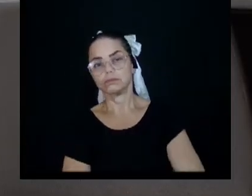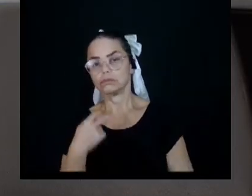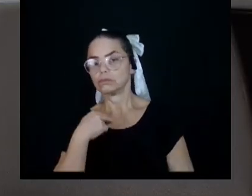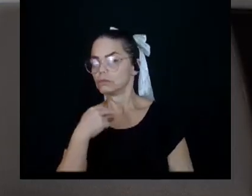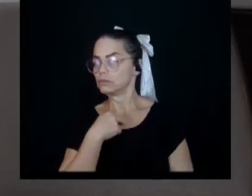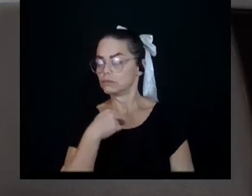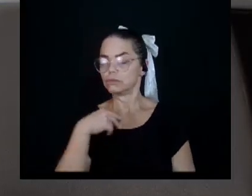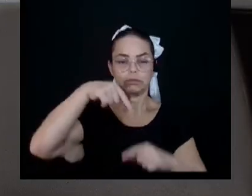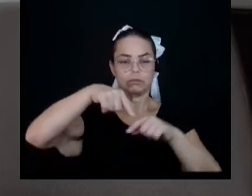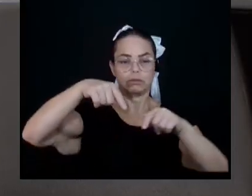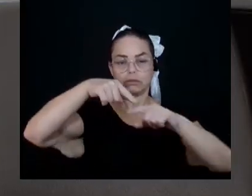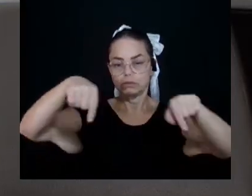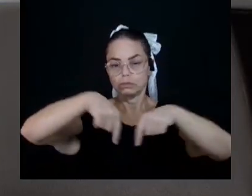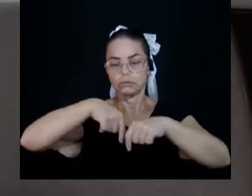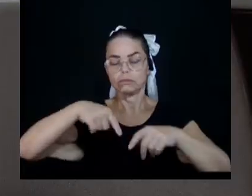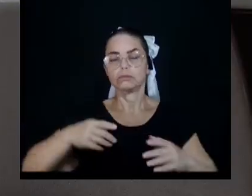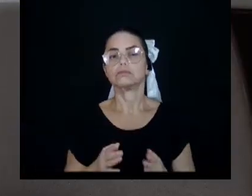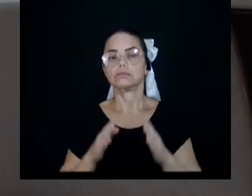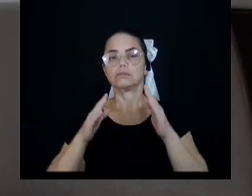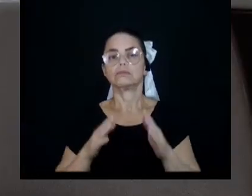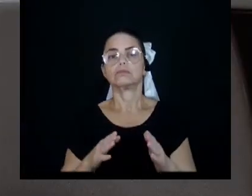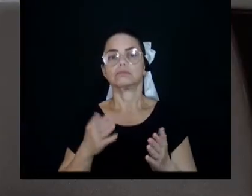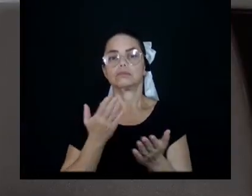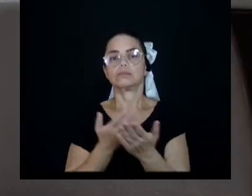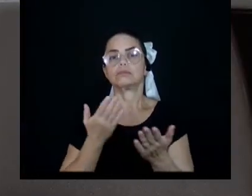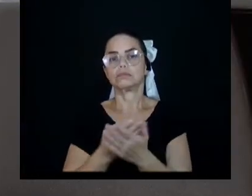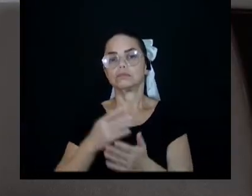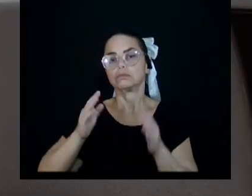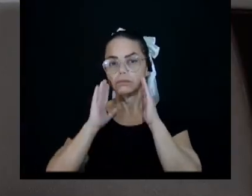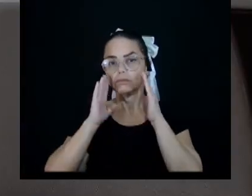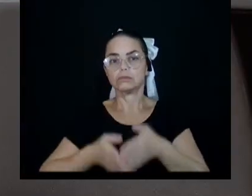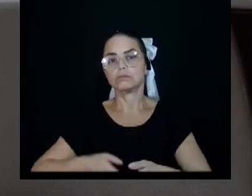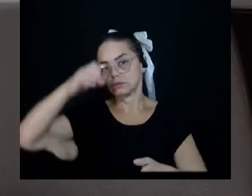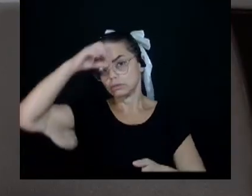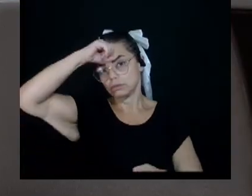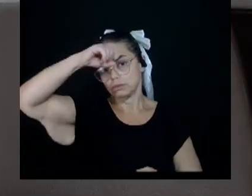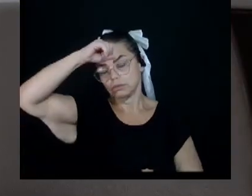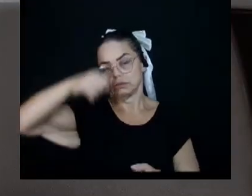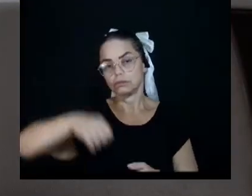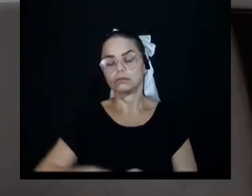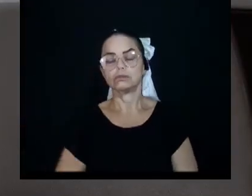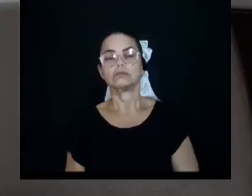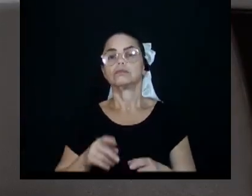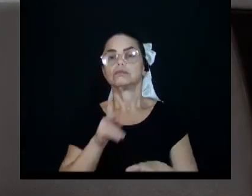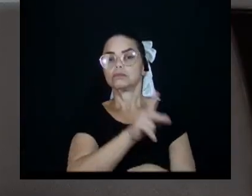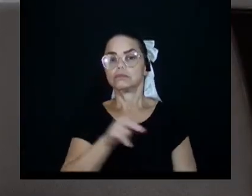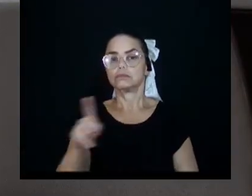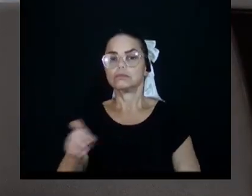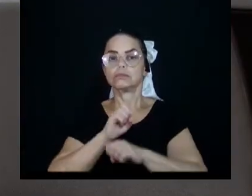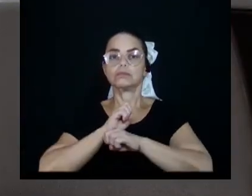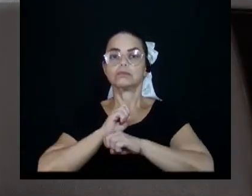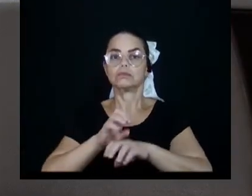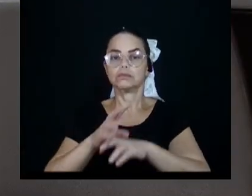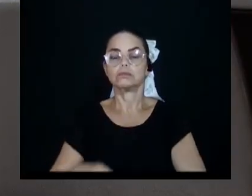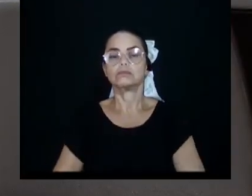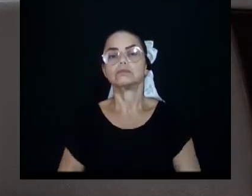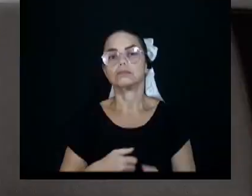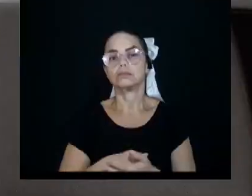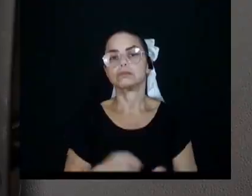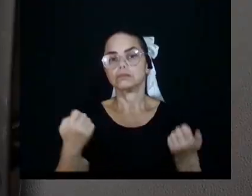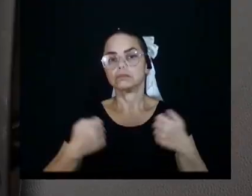que estar concentrada em aprender aquilo que o professor vai transmitir. Então, são muitas questões que é um tema muito